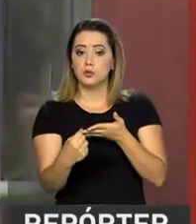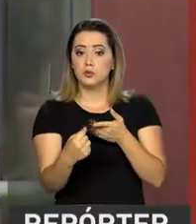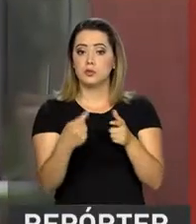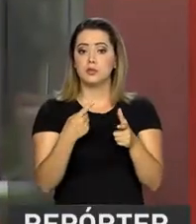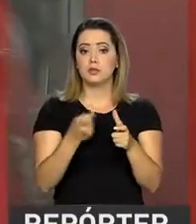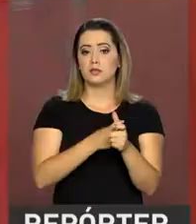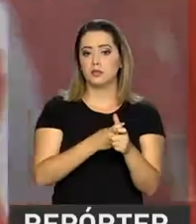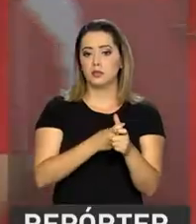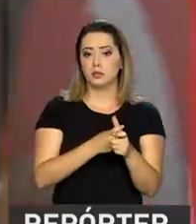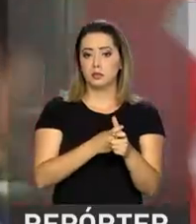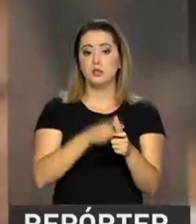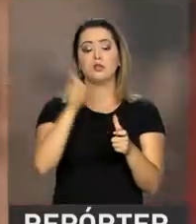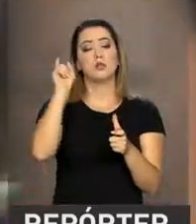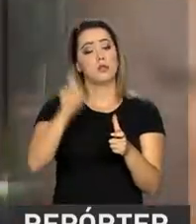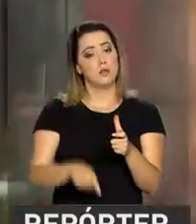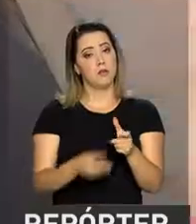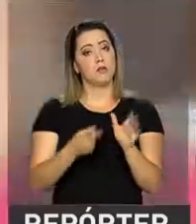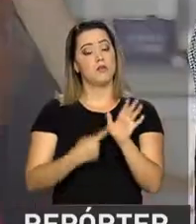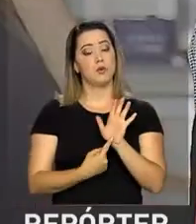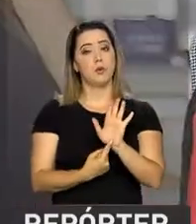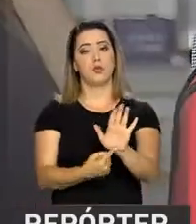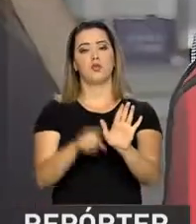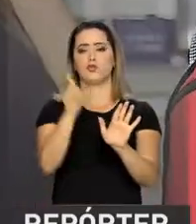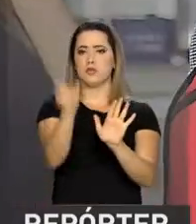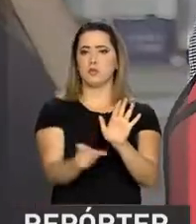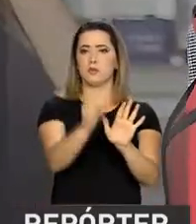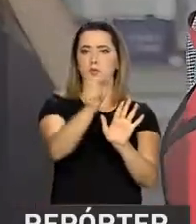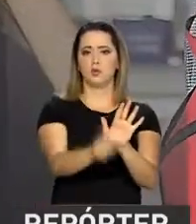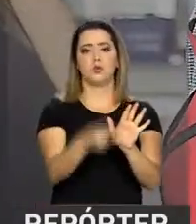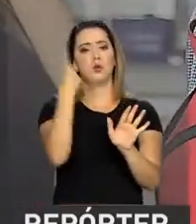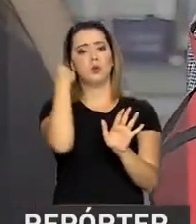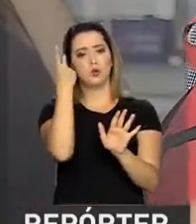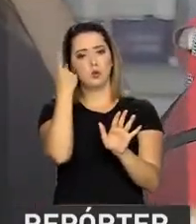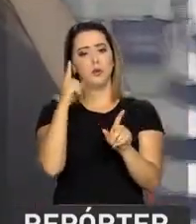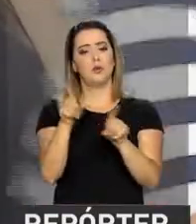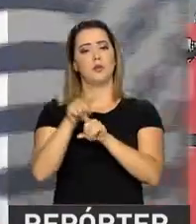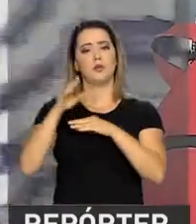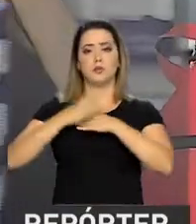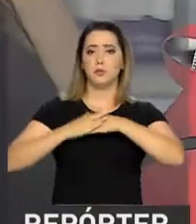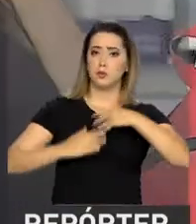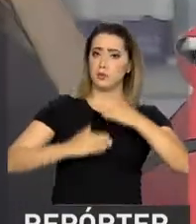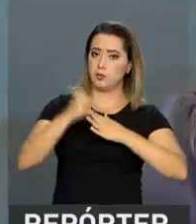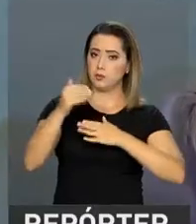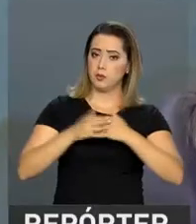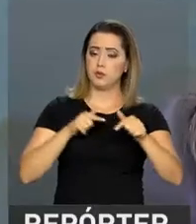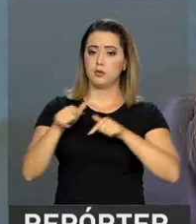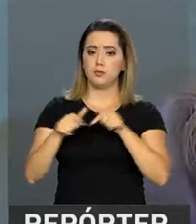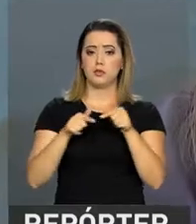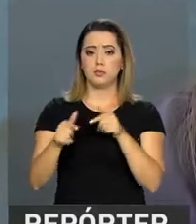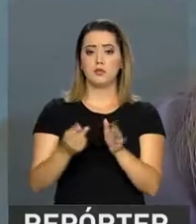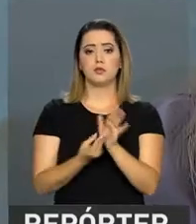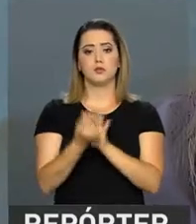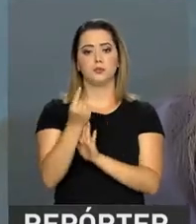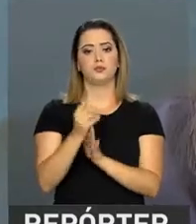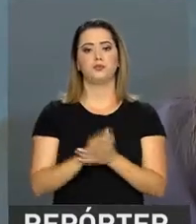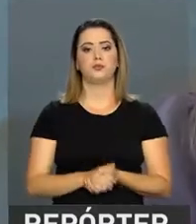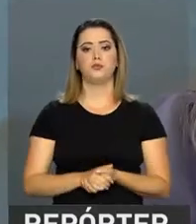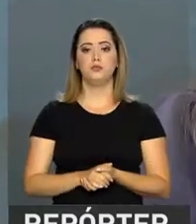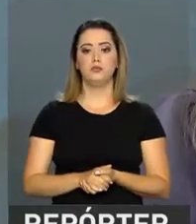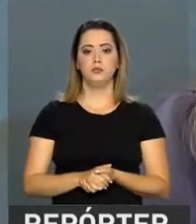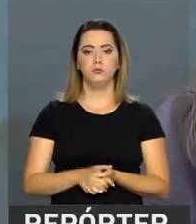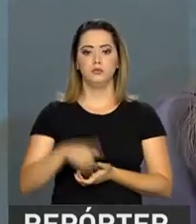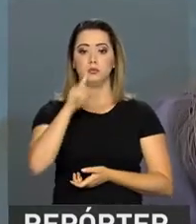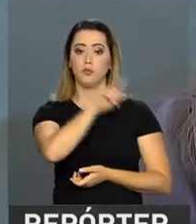são voltados para cidadãos comuns e também para profissionais que atuam na área eles são gratuitos